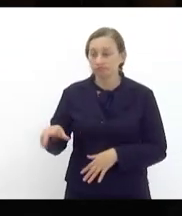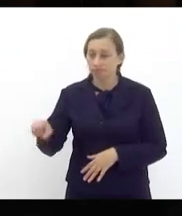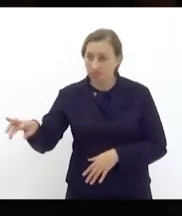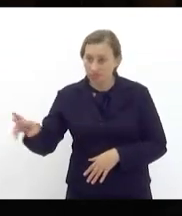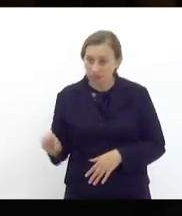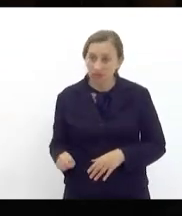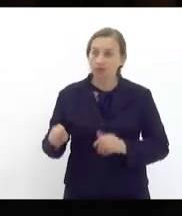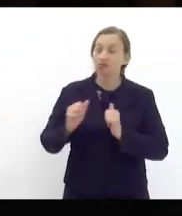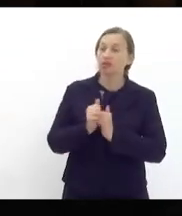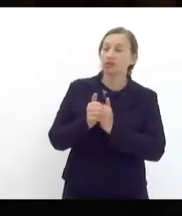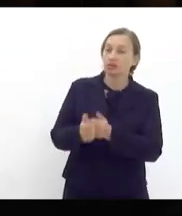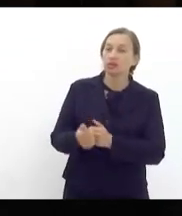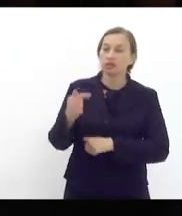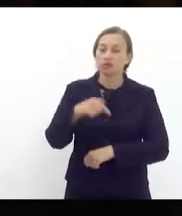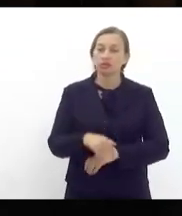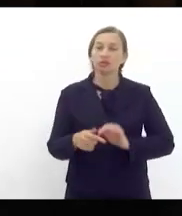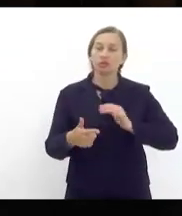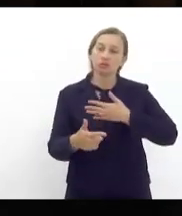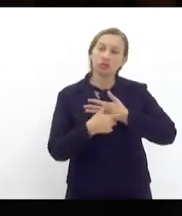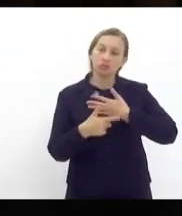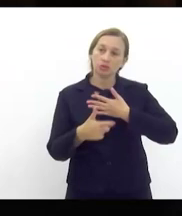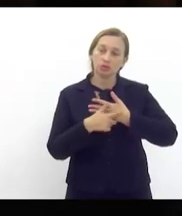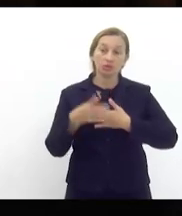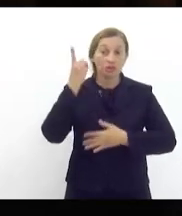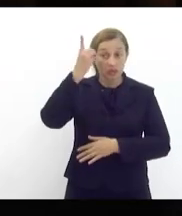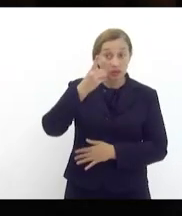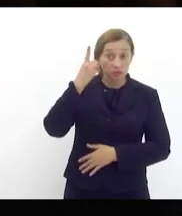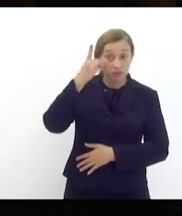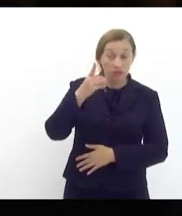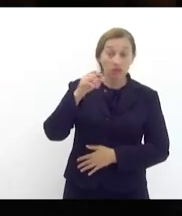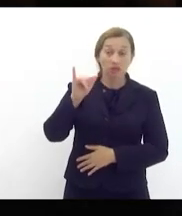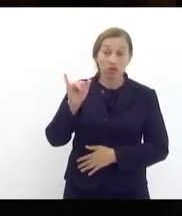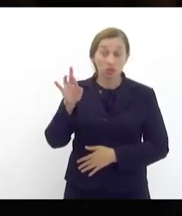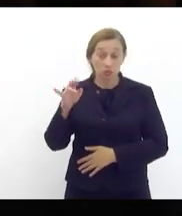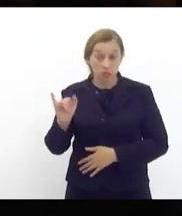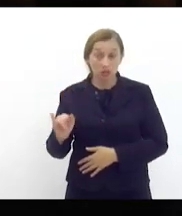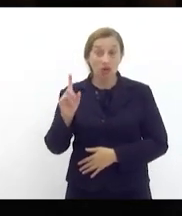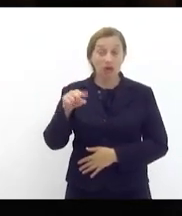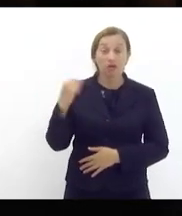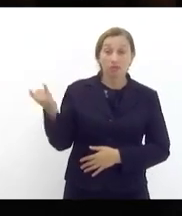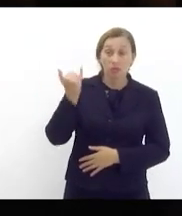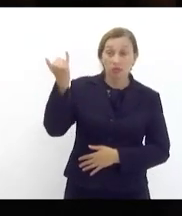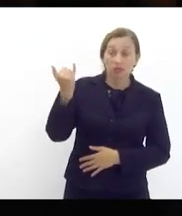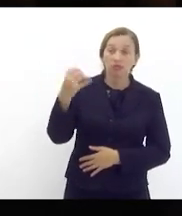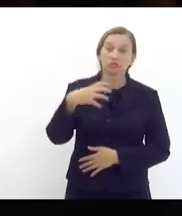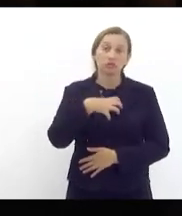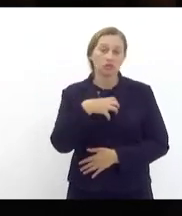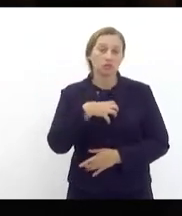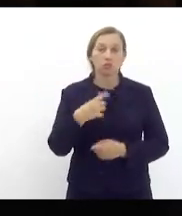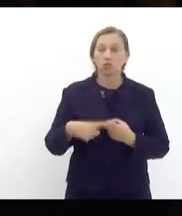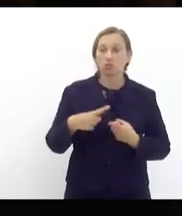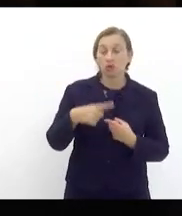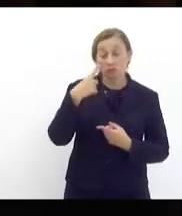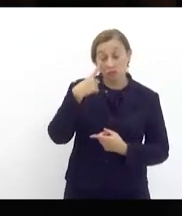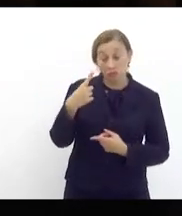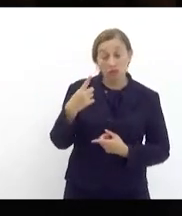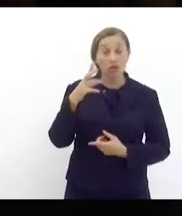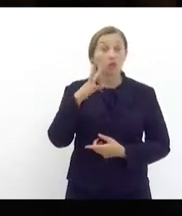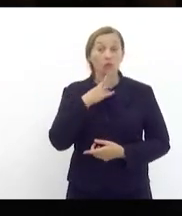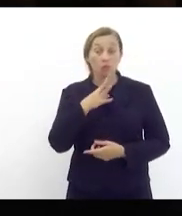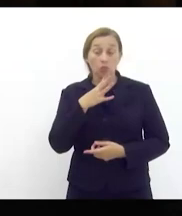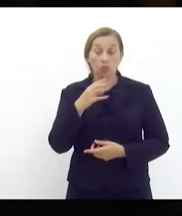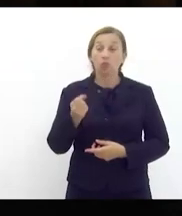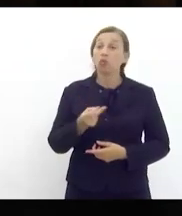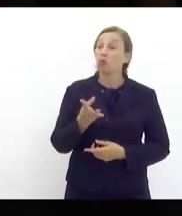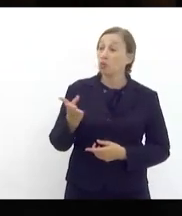temos acompanhado aqui, e o papel, deputado Yuri, vossa excelência, é muito importante nesse sentido, porque nós reconhecemos o